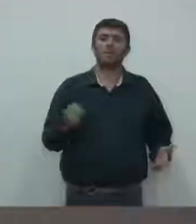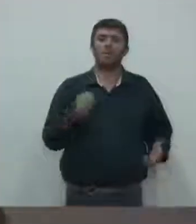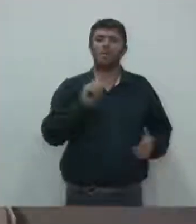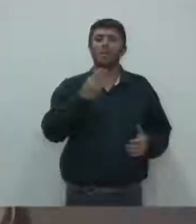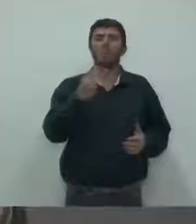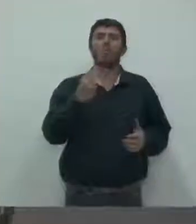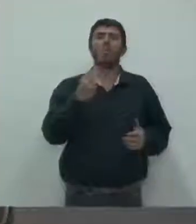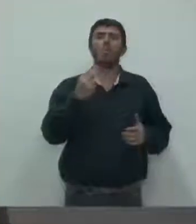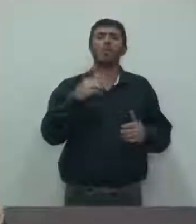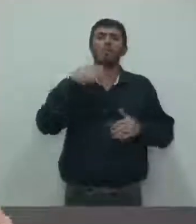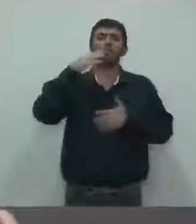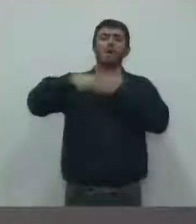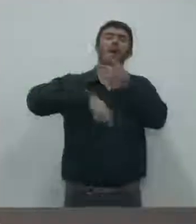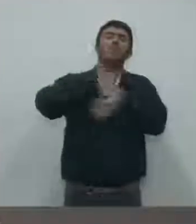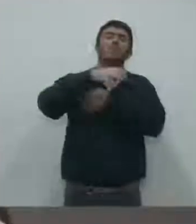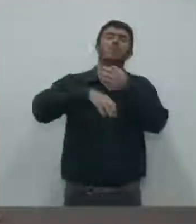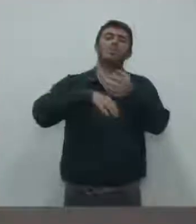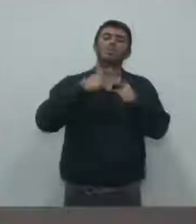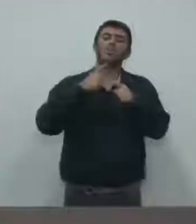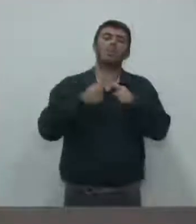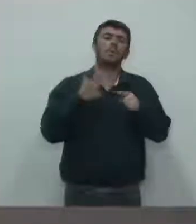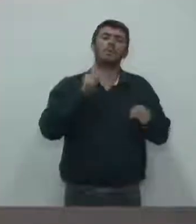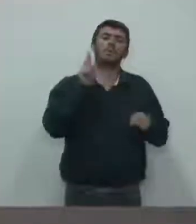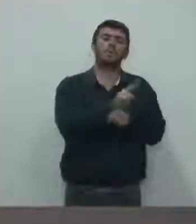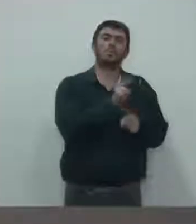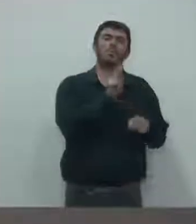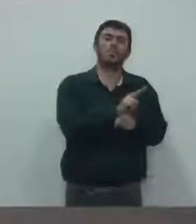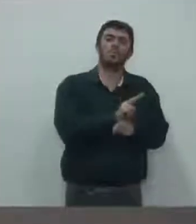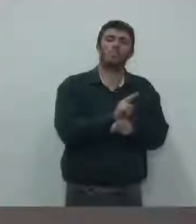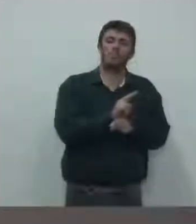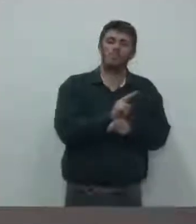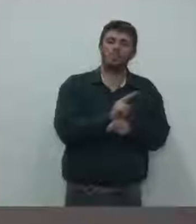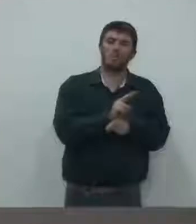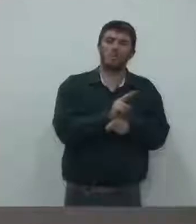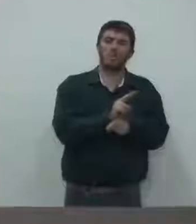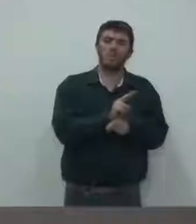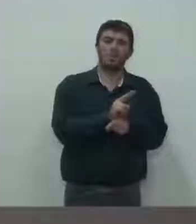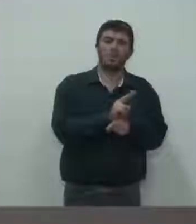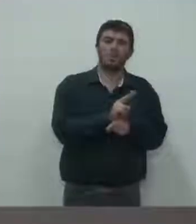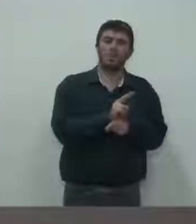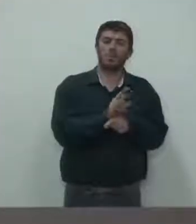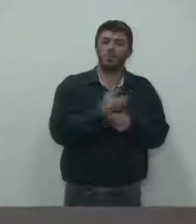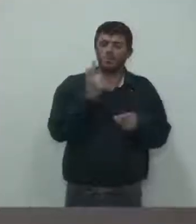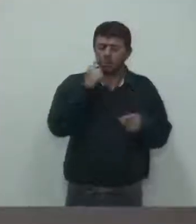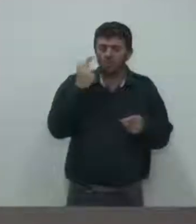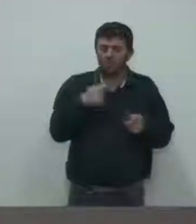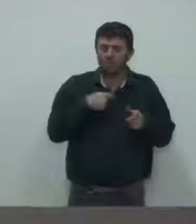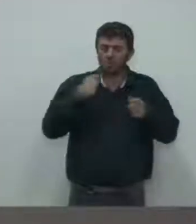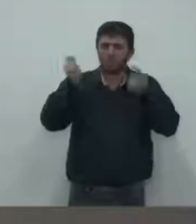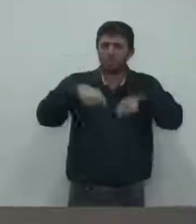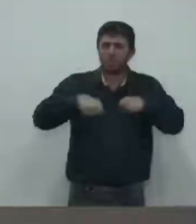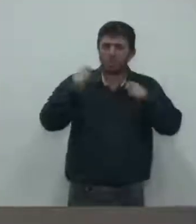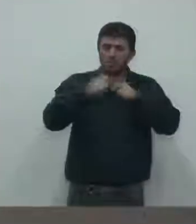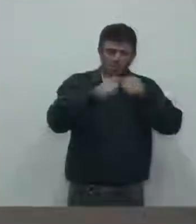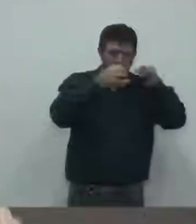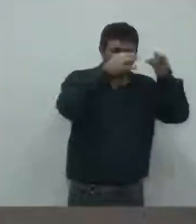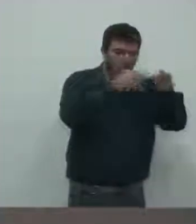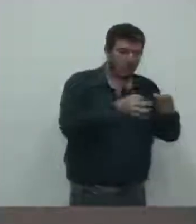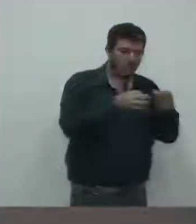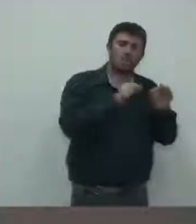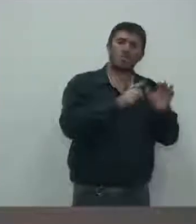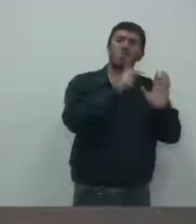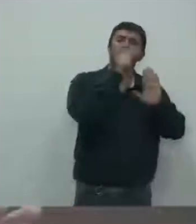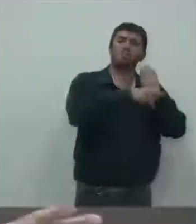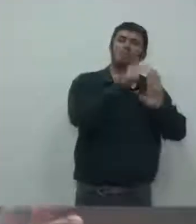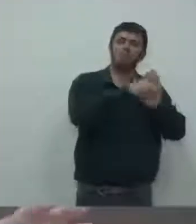bagunça, porque não foi cuidado, não foi planejado. Então, quando a gente fala da nossa capacidade de fazer certo um projeto, ela passa por